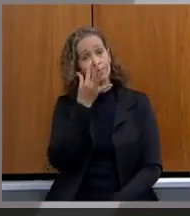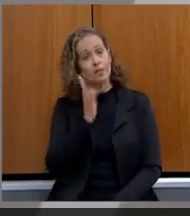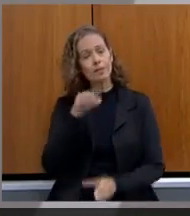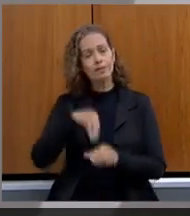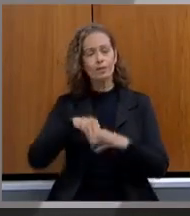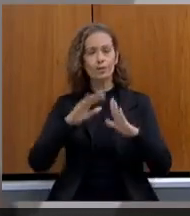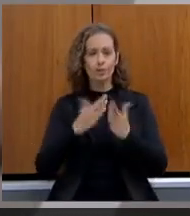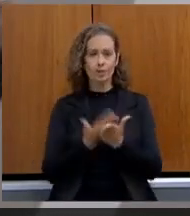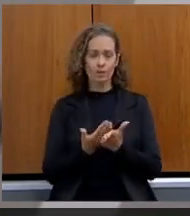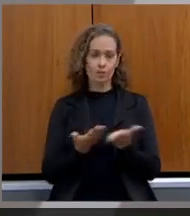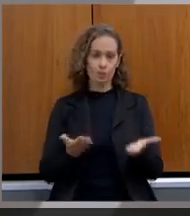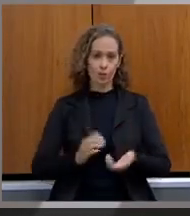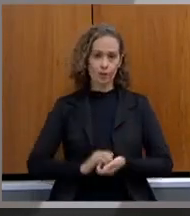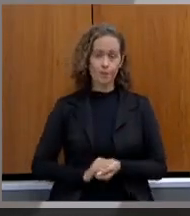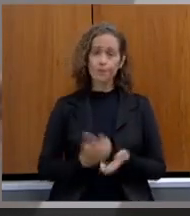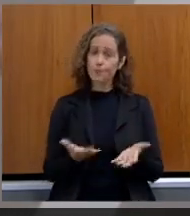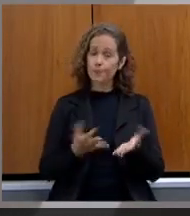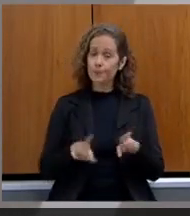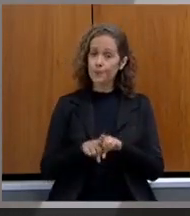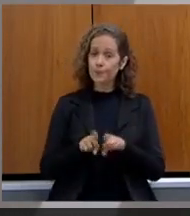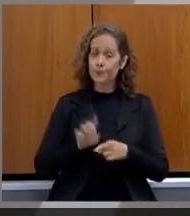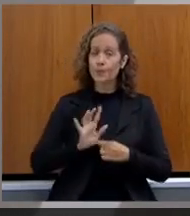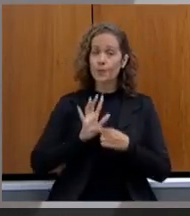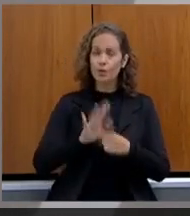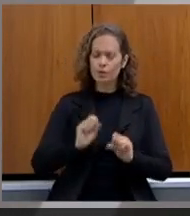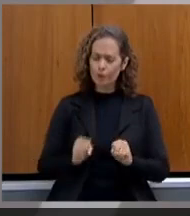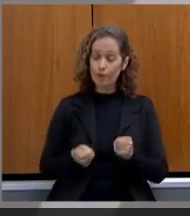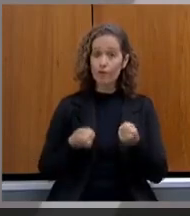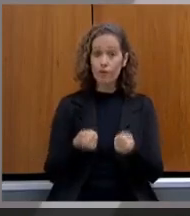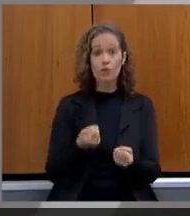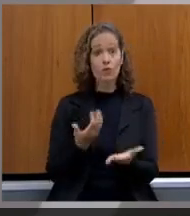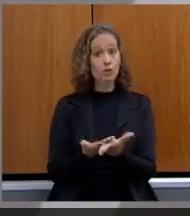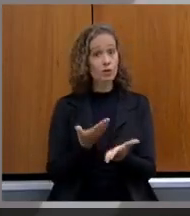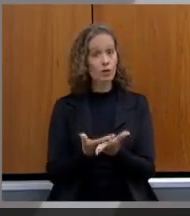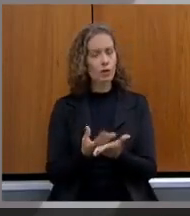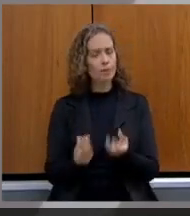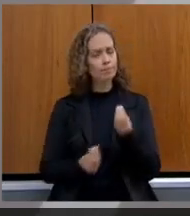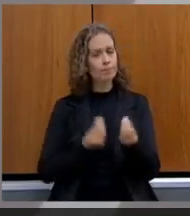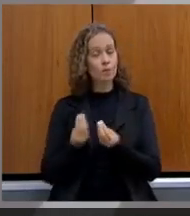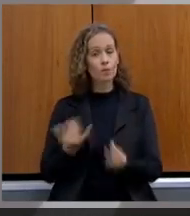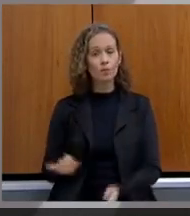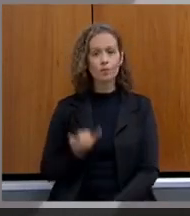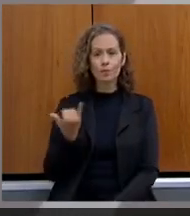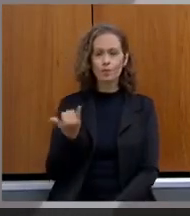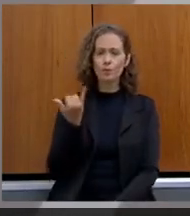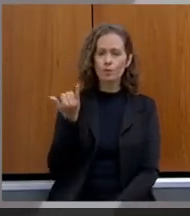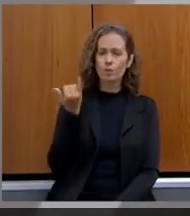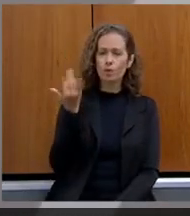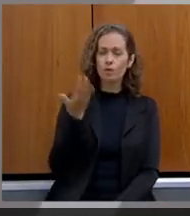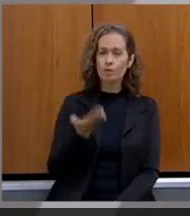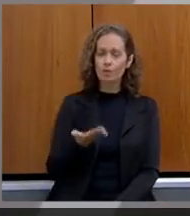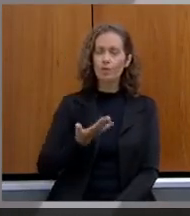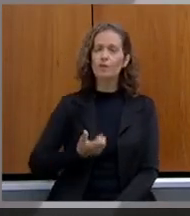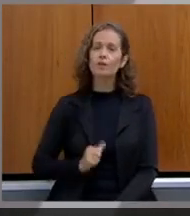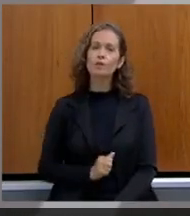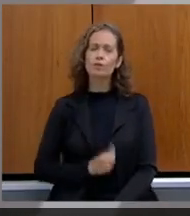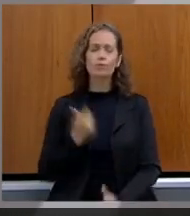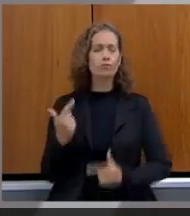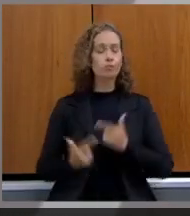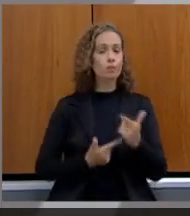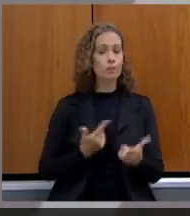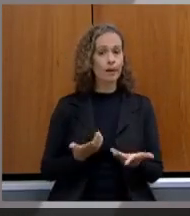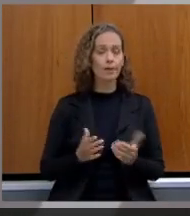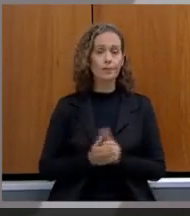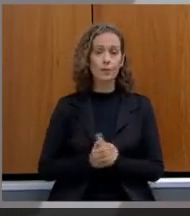eu quero também destacar a importância do reforço escolar né a condução a e o